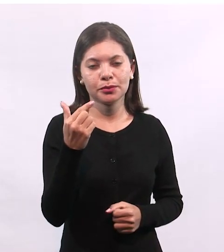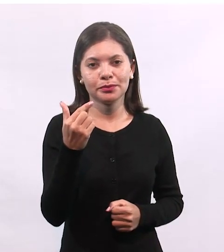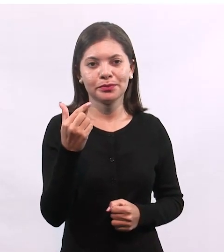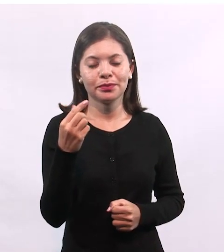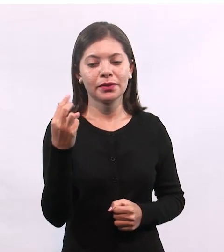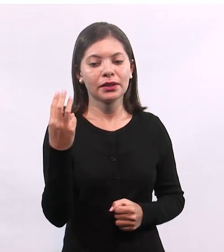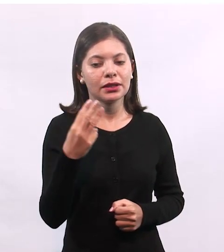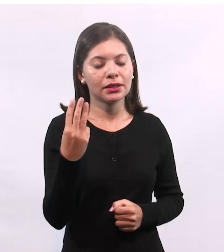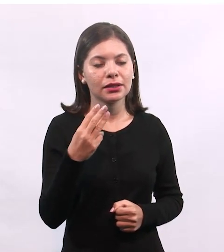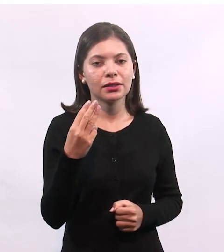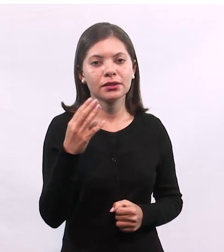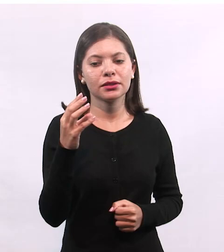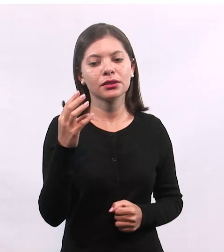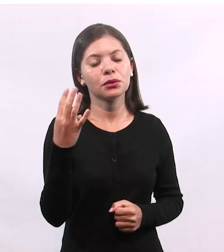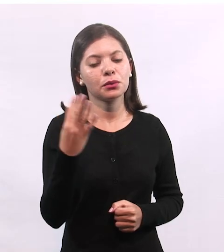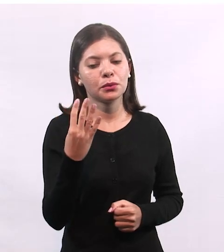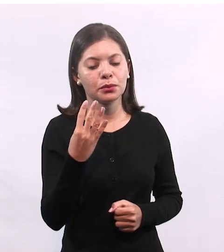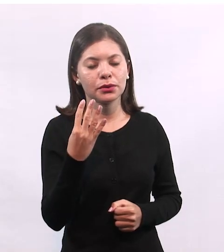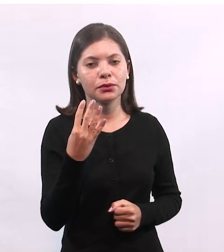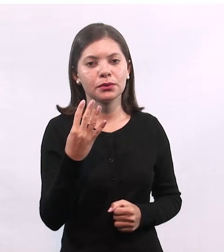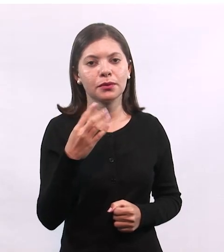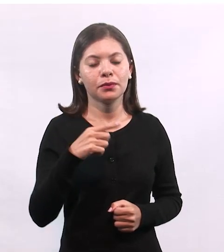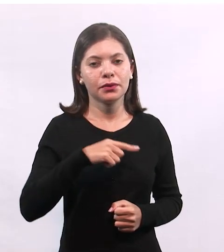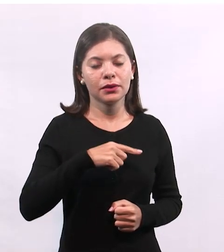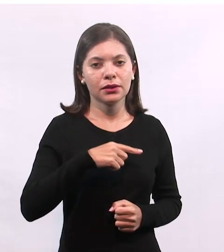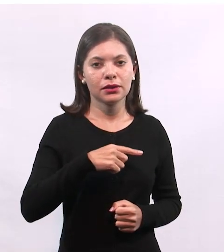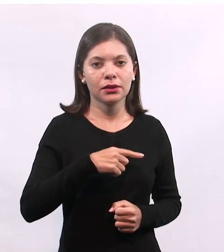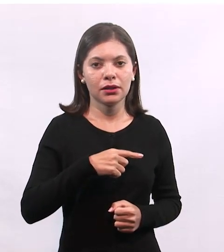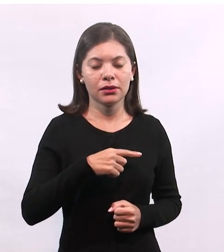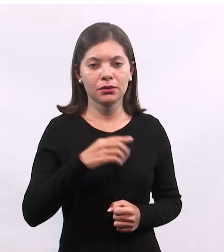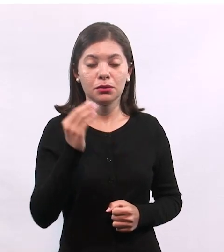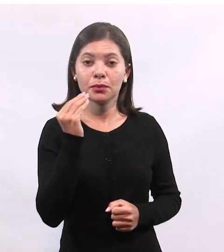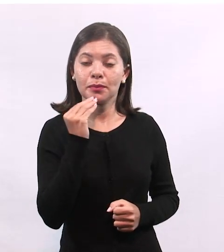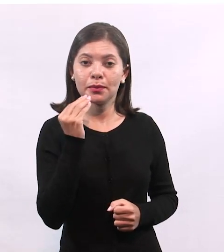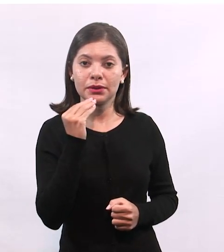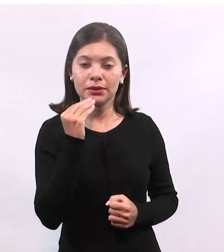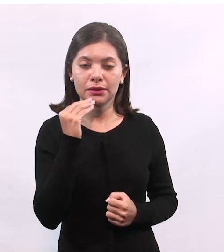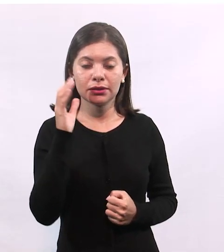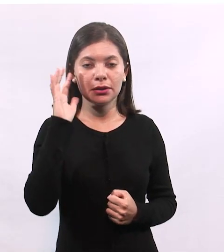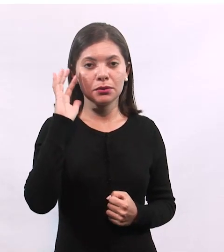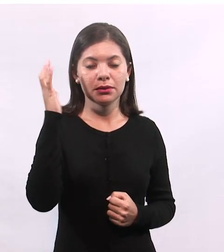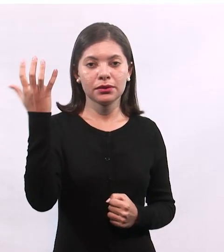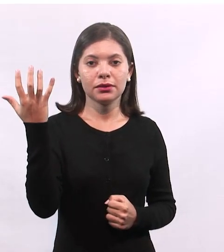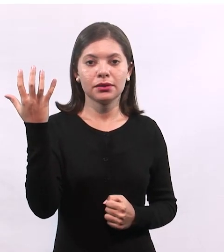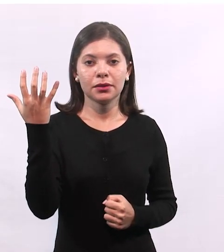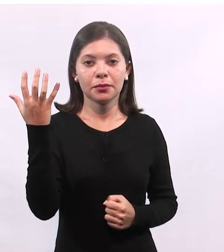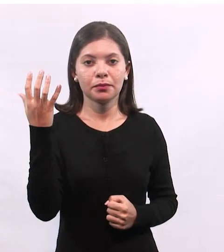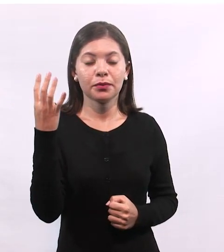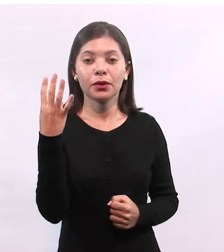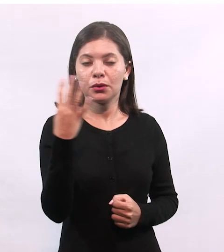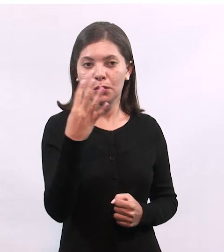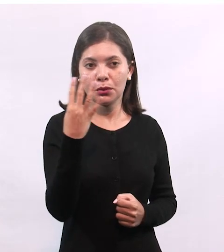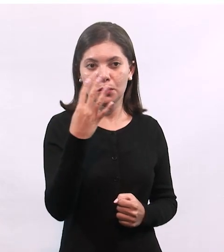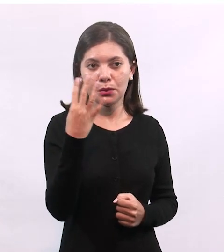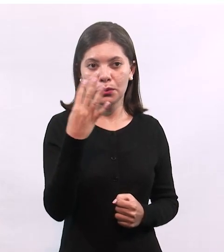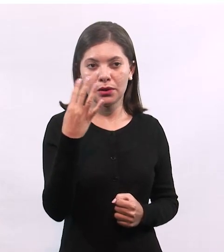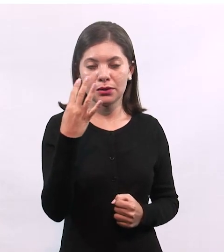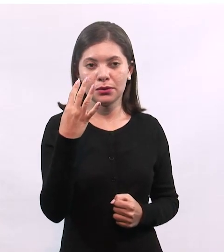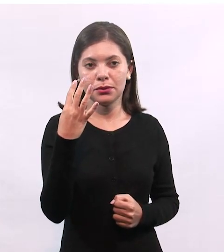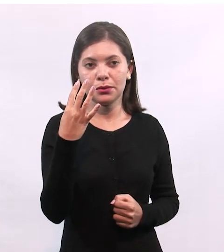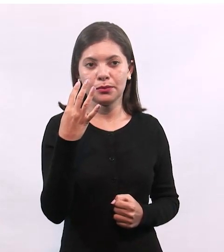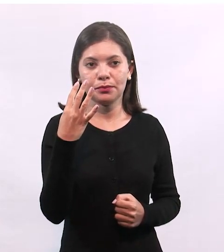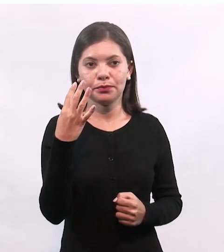duas três quatro Então eu tenho uma probabilidade de acontecer de